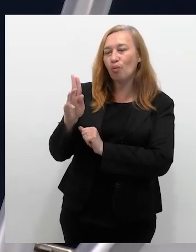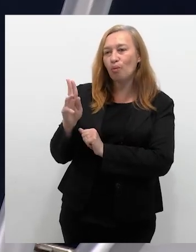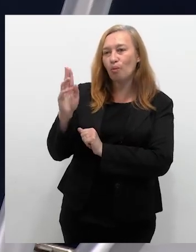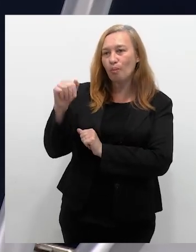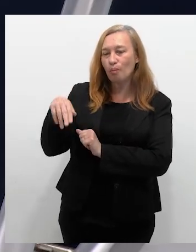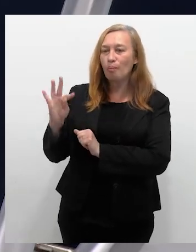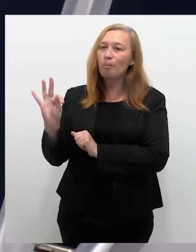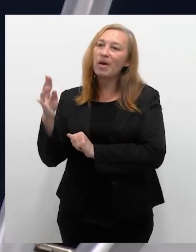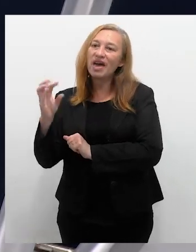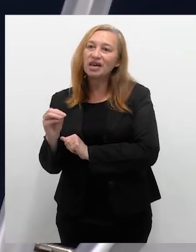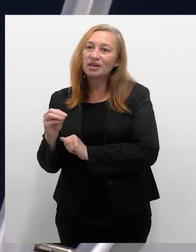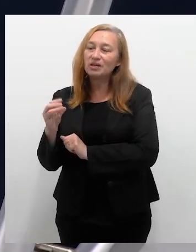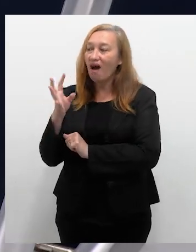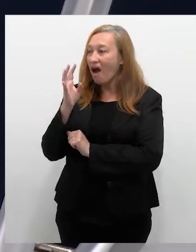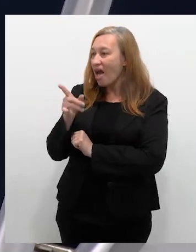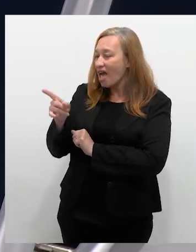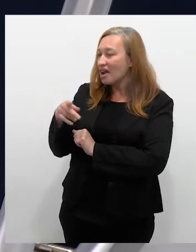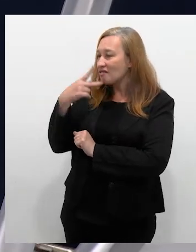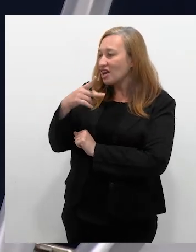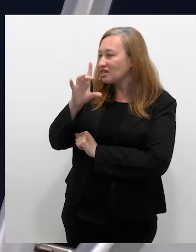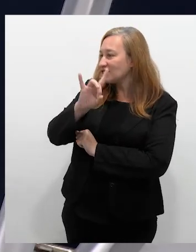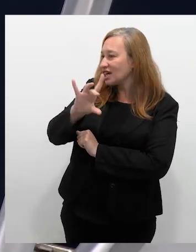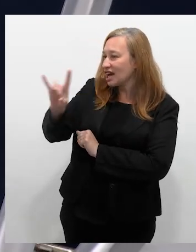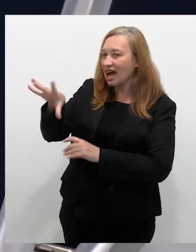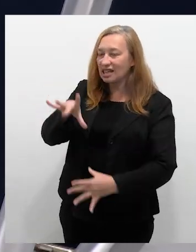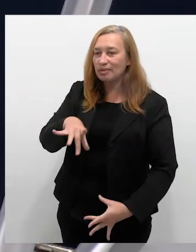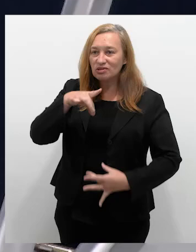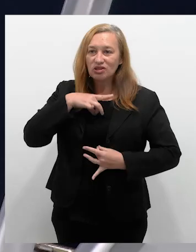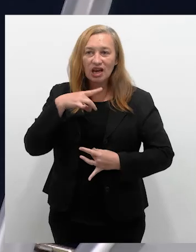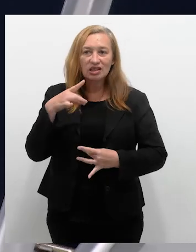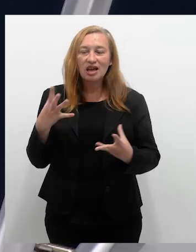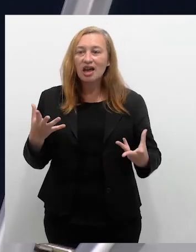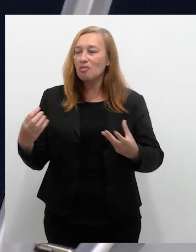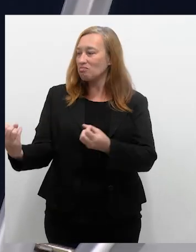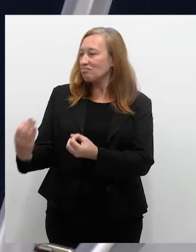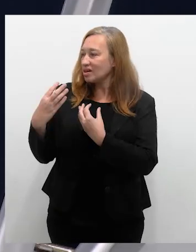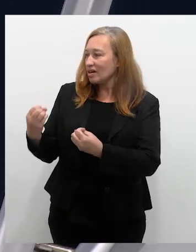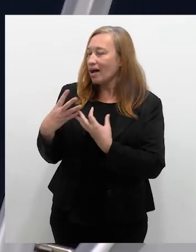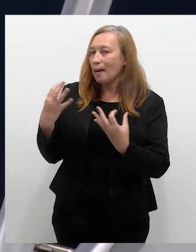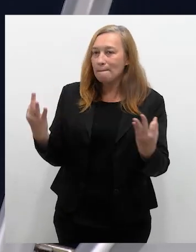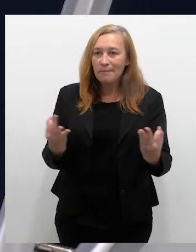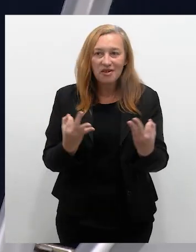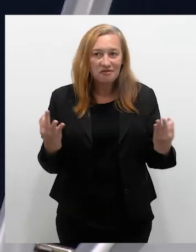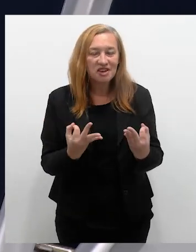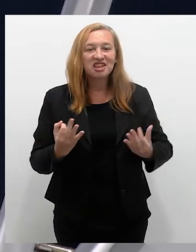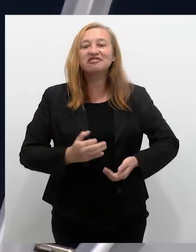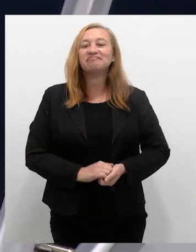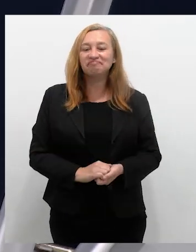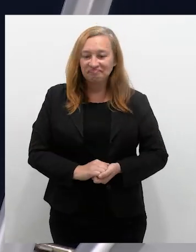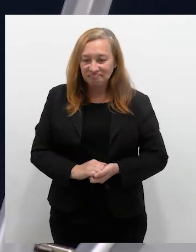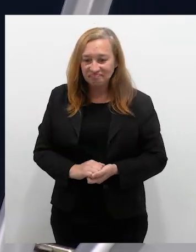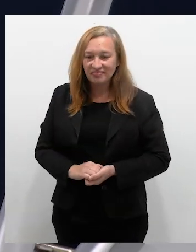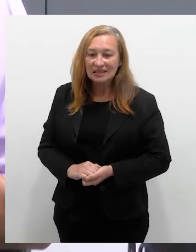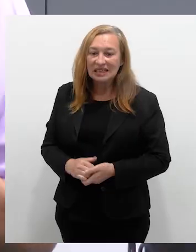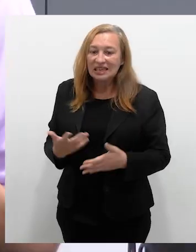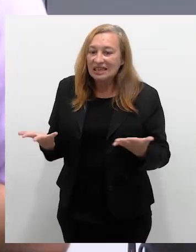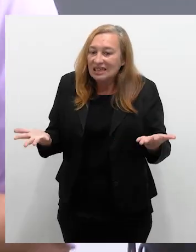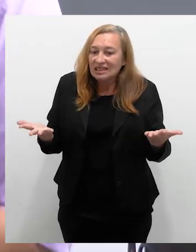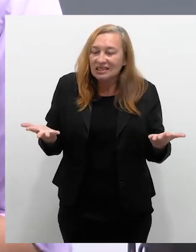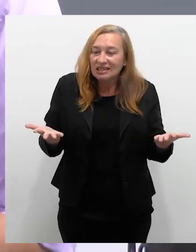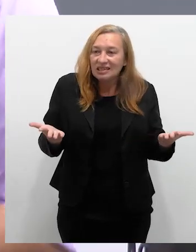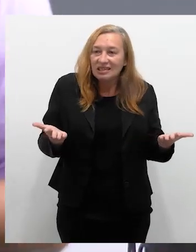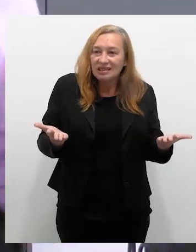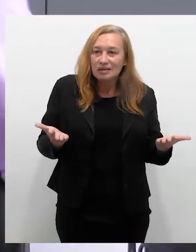é incrível. Ele contando como que foi cada personagem. Então, é uma aula. É muito enriquecedor.